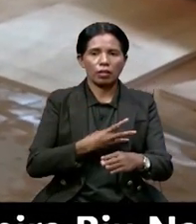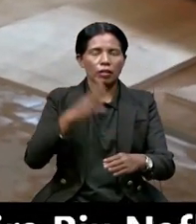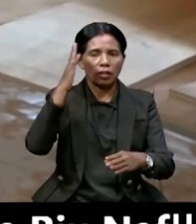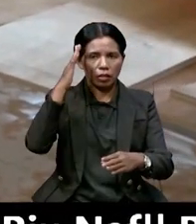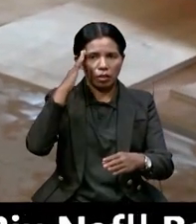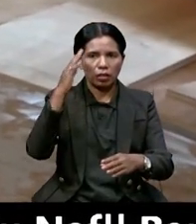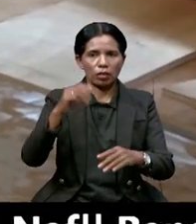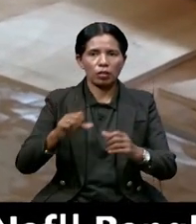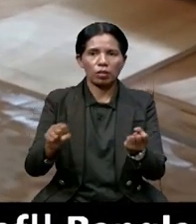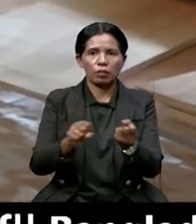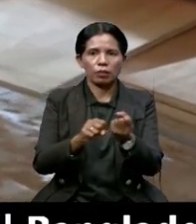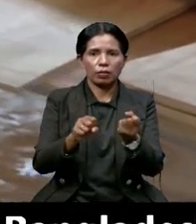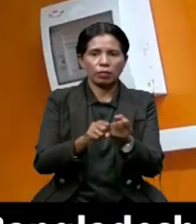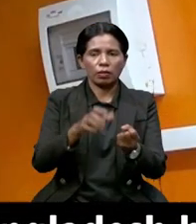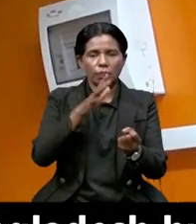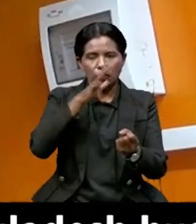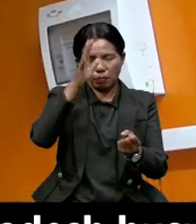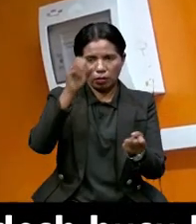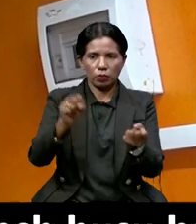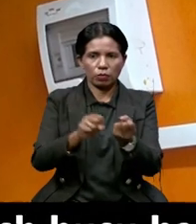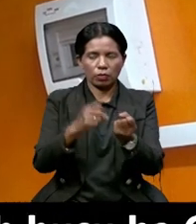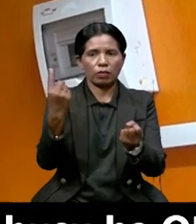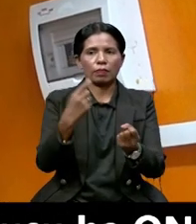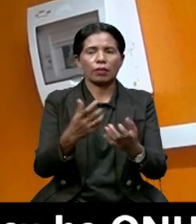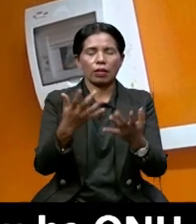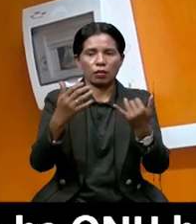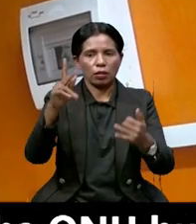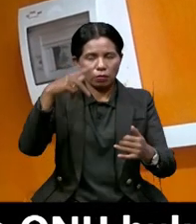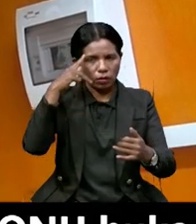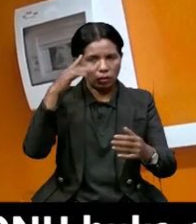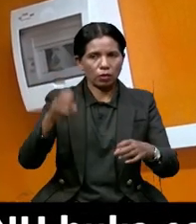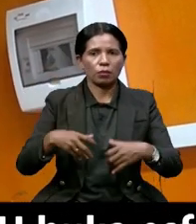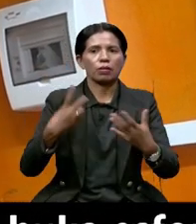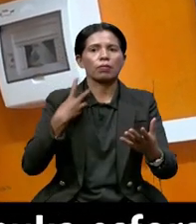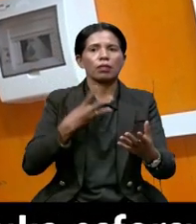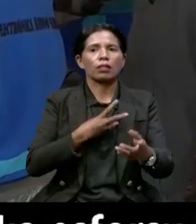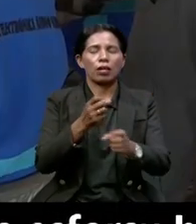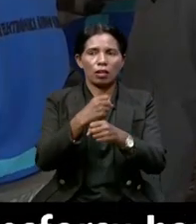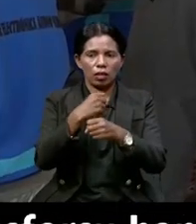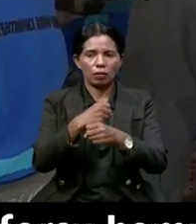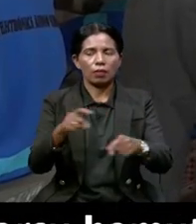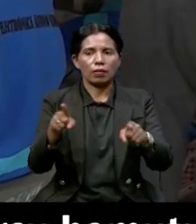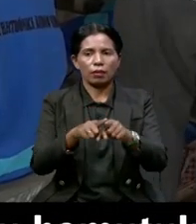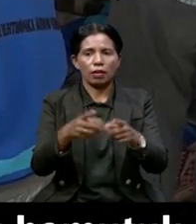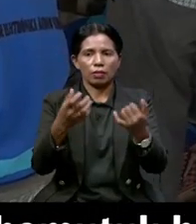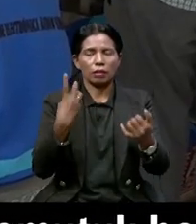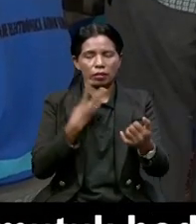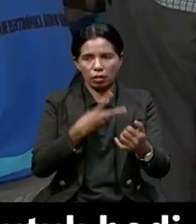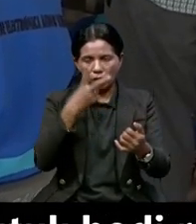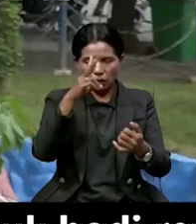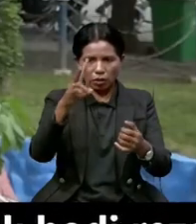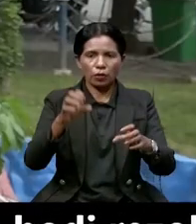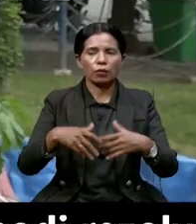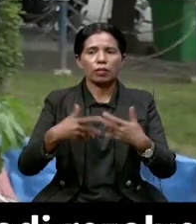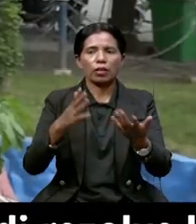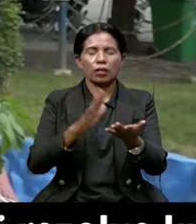ka contribuição ina mane sempre lá hela. Nebe agora política o insama que tá hala makane. Agora ita tem que haré o insa para